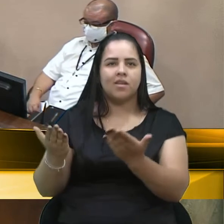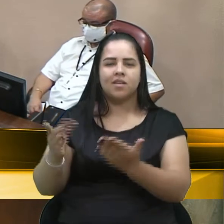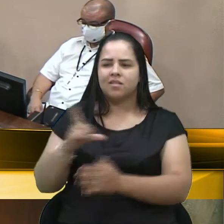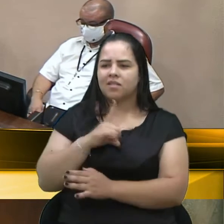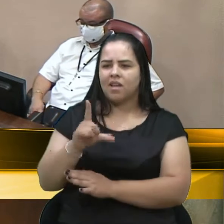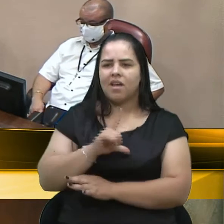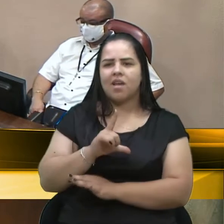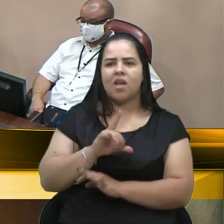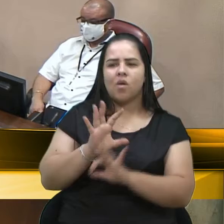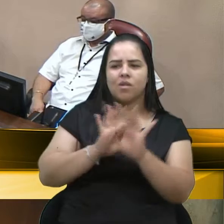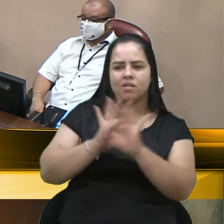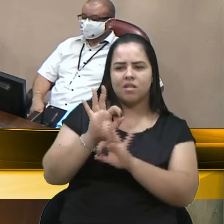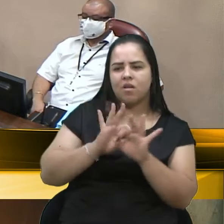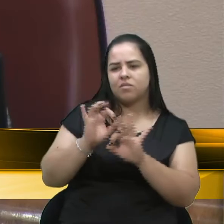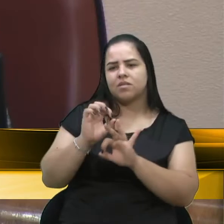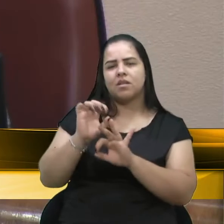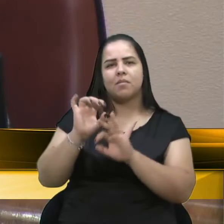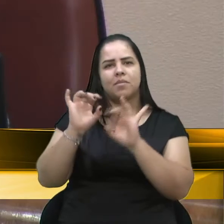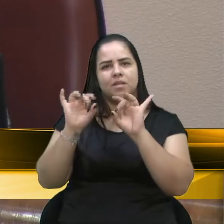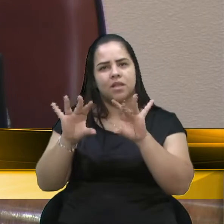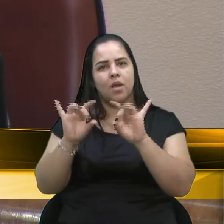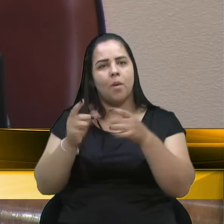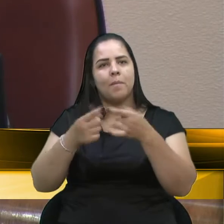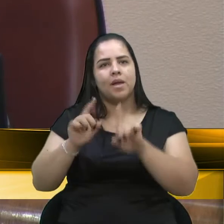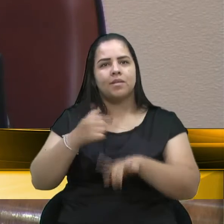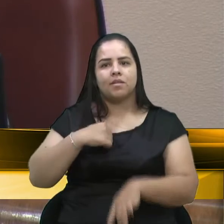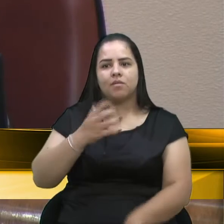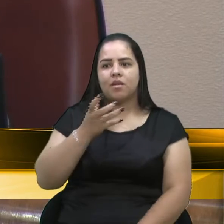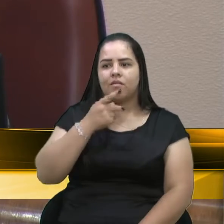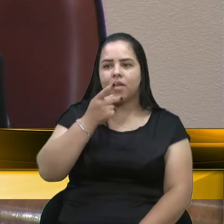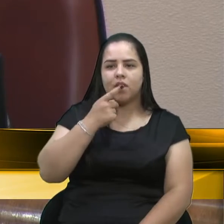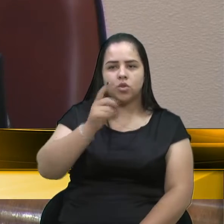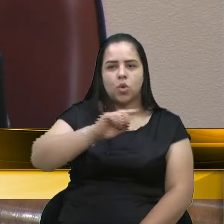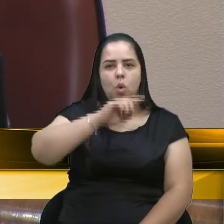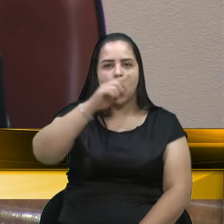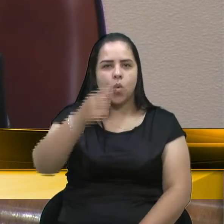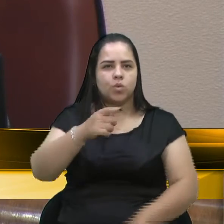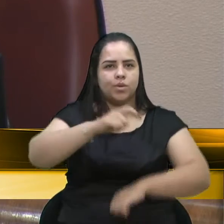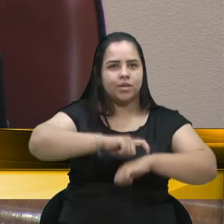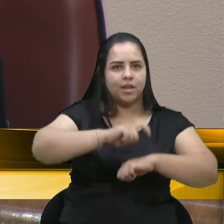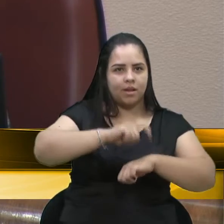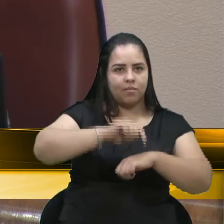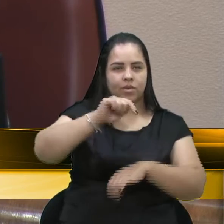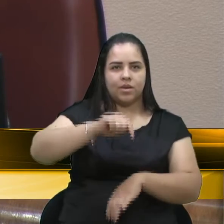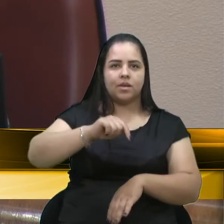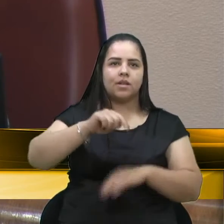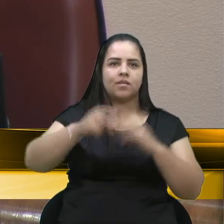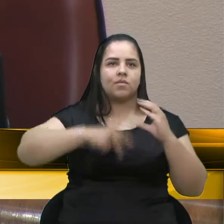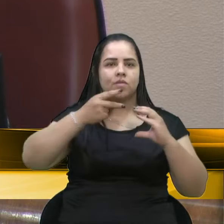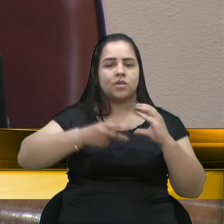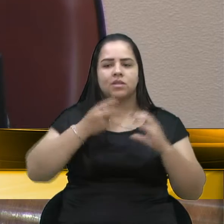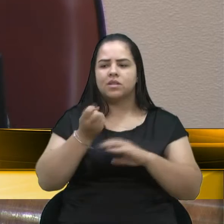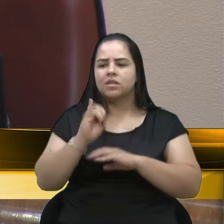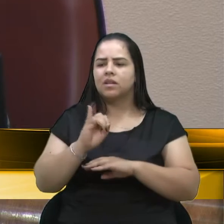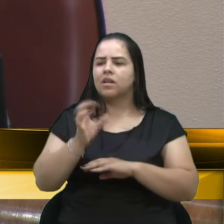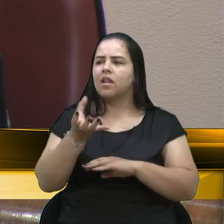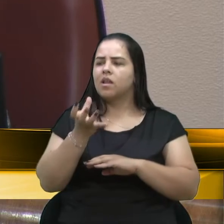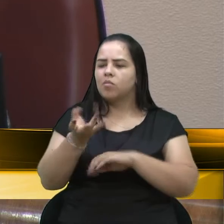muito especiais, mas eu quero falar sobre eles num outro momento aqui na casa. Mas é importante que quem tiver curiosidade, que busque também pelas redes